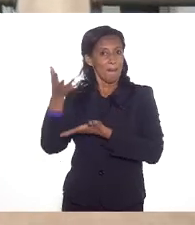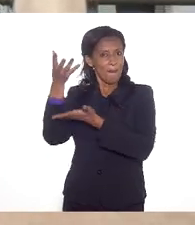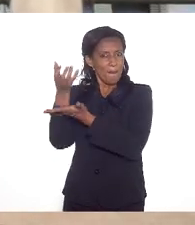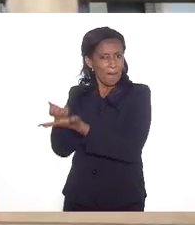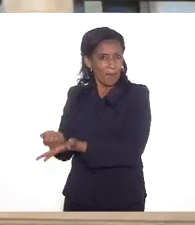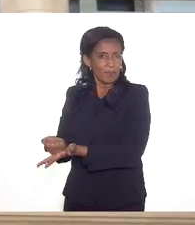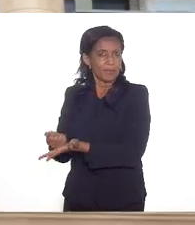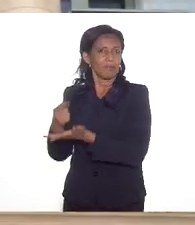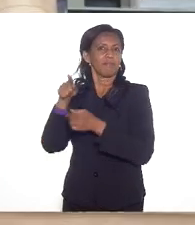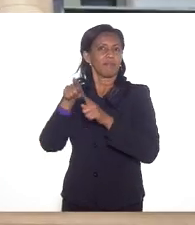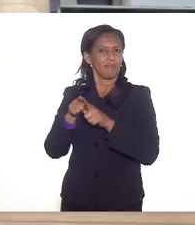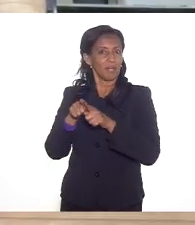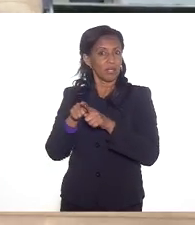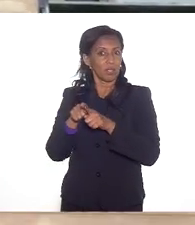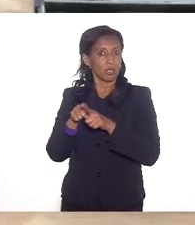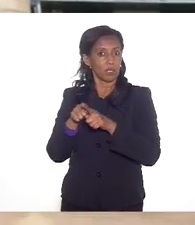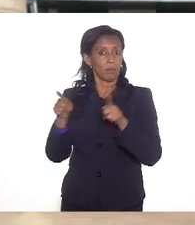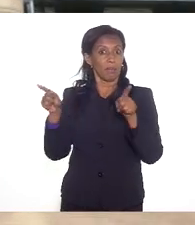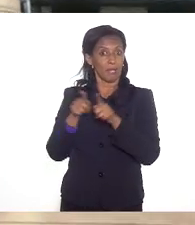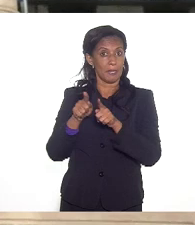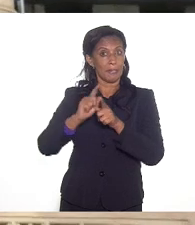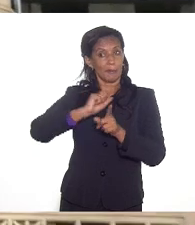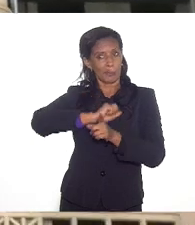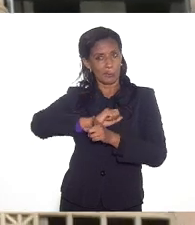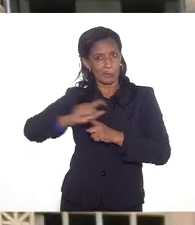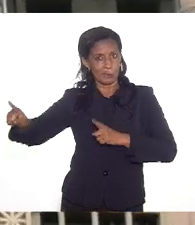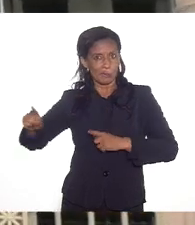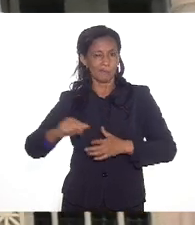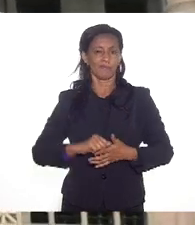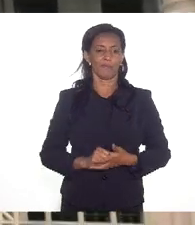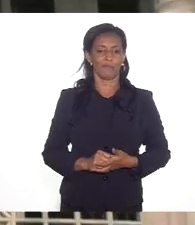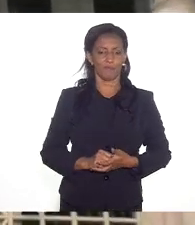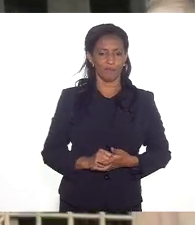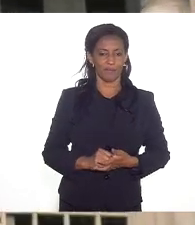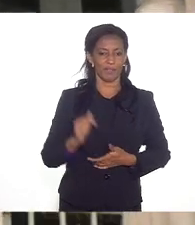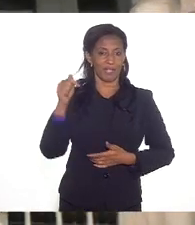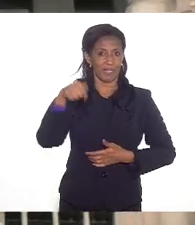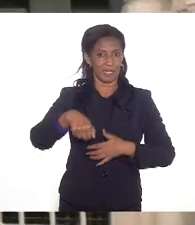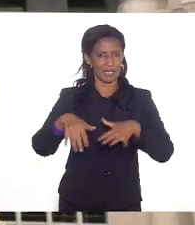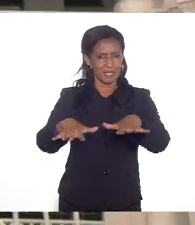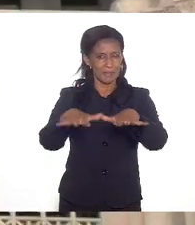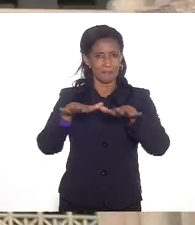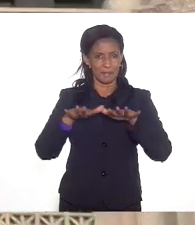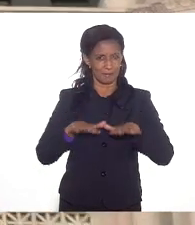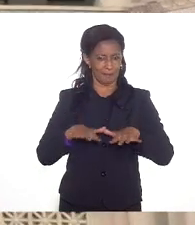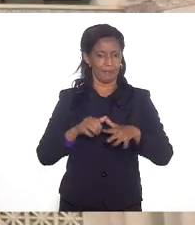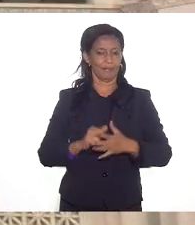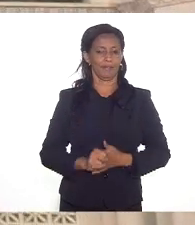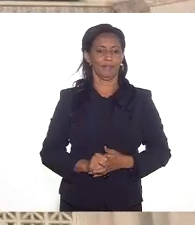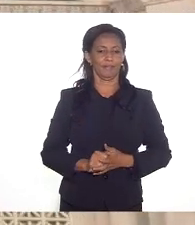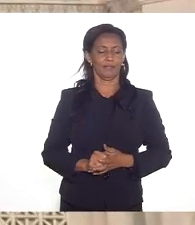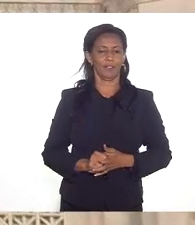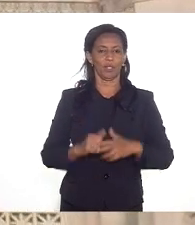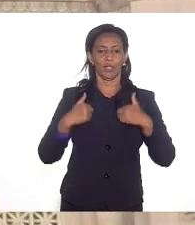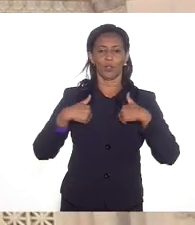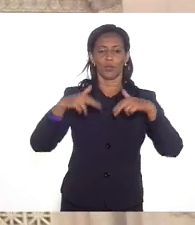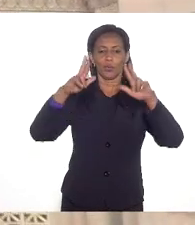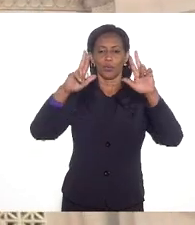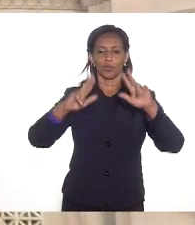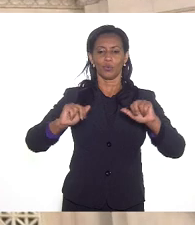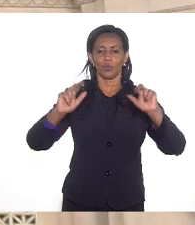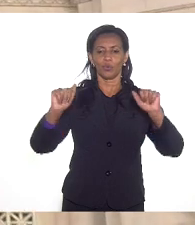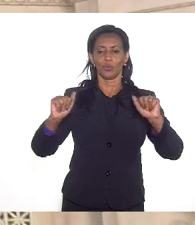mas também Participei de impeachment É nesse plenário eu nunca